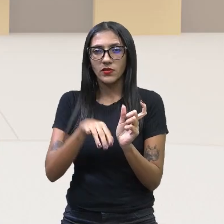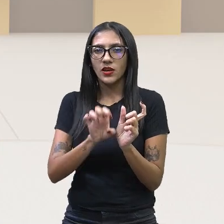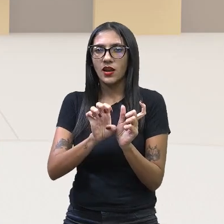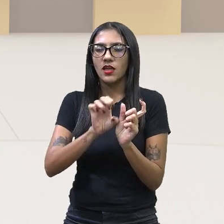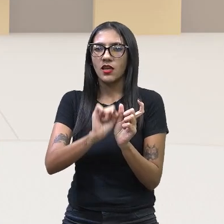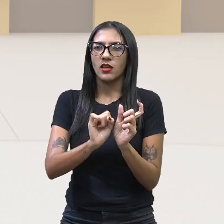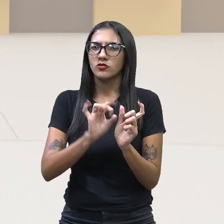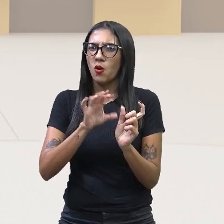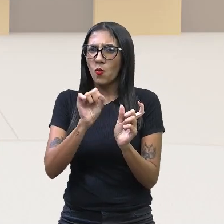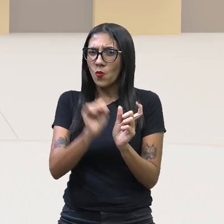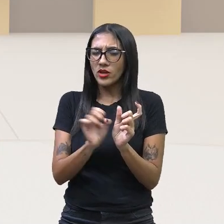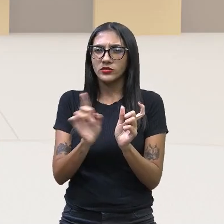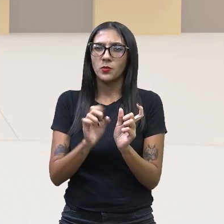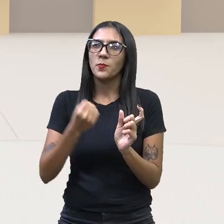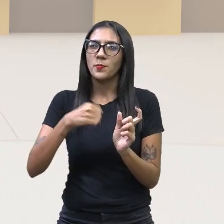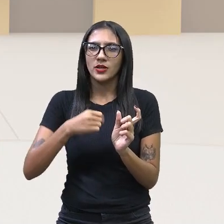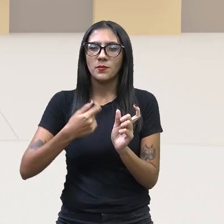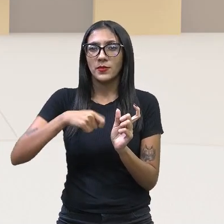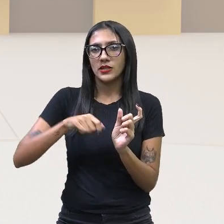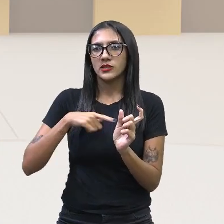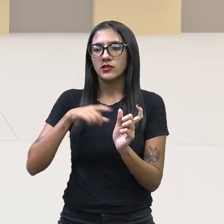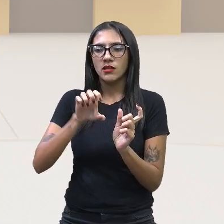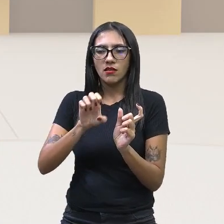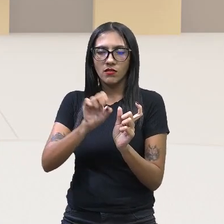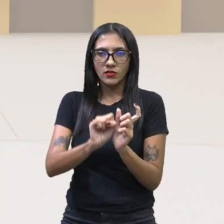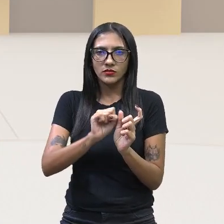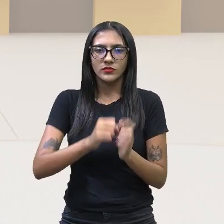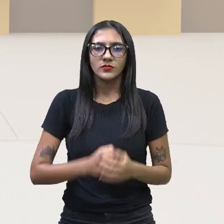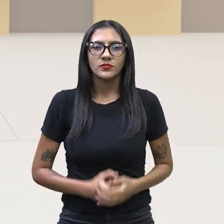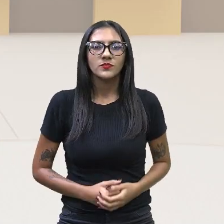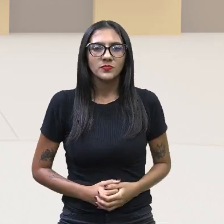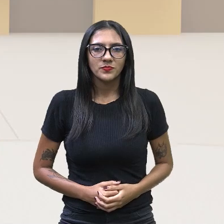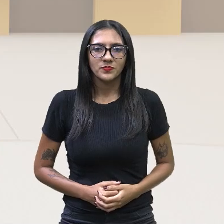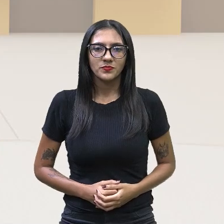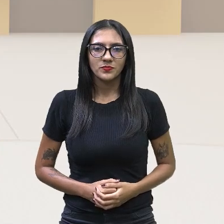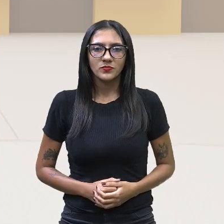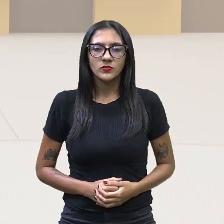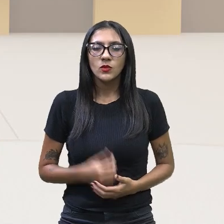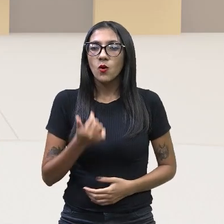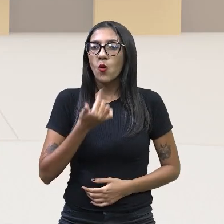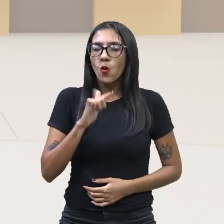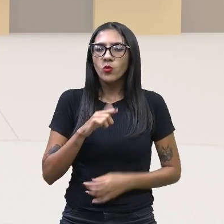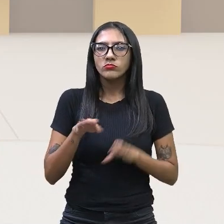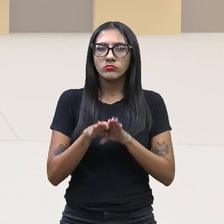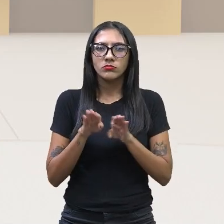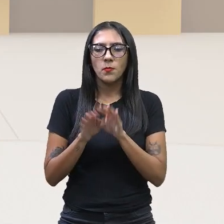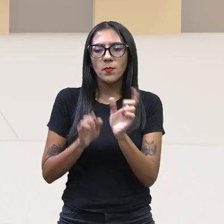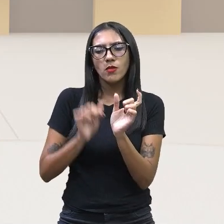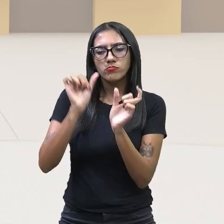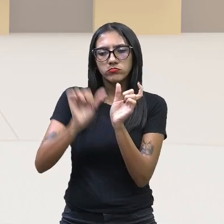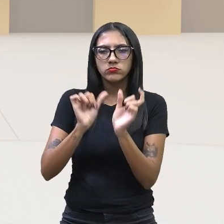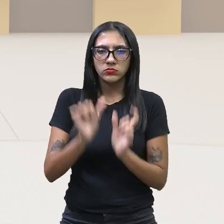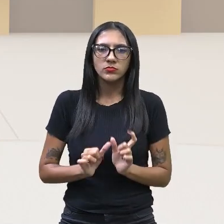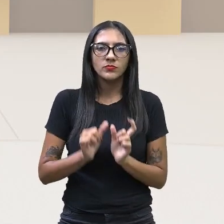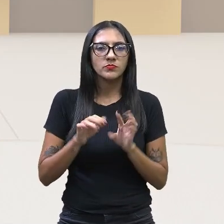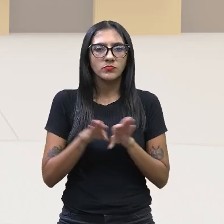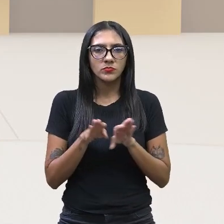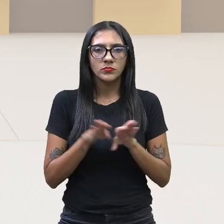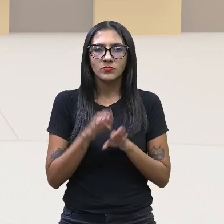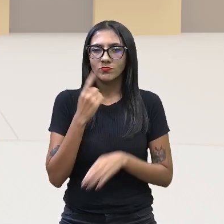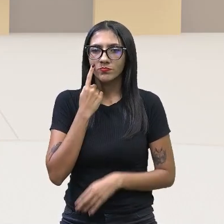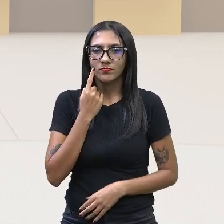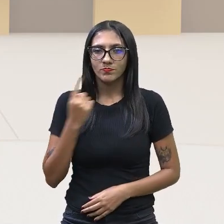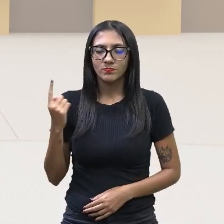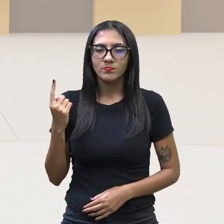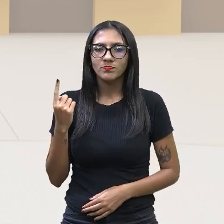não somente o S, tá? Outra regra também de uma formação irregular de plural, tá? Nós temos, então, nesse caso aqui, a